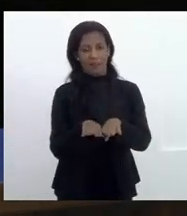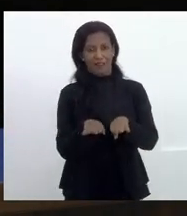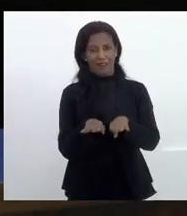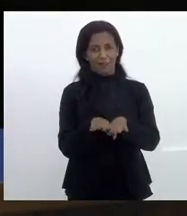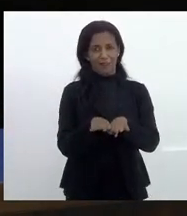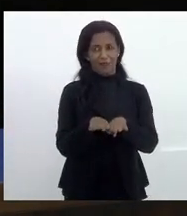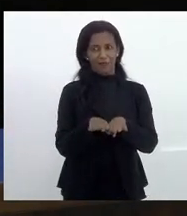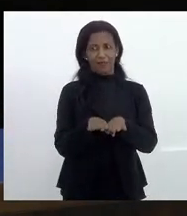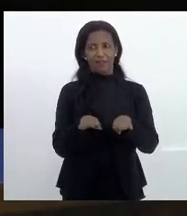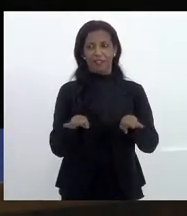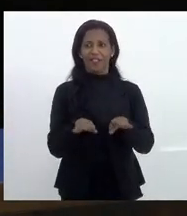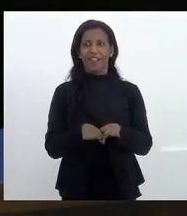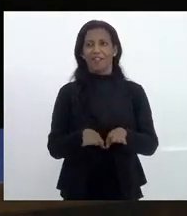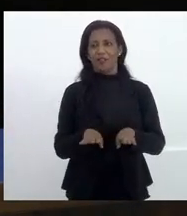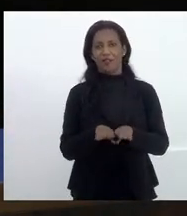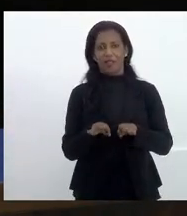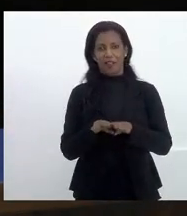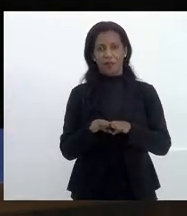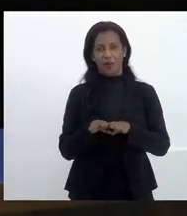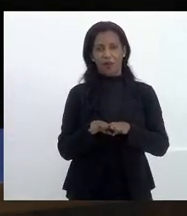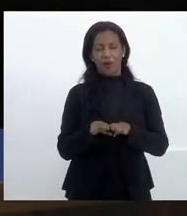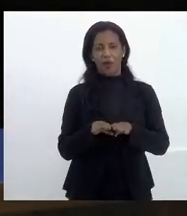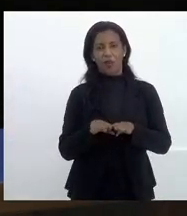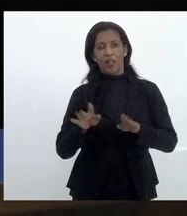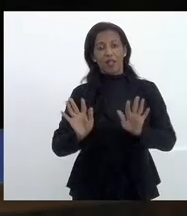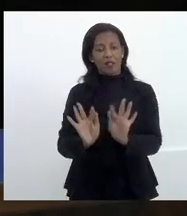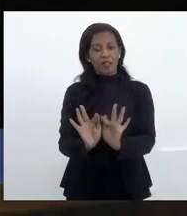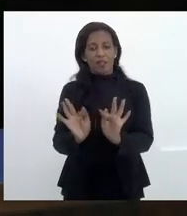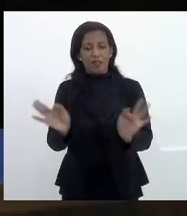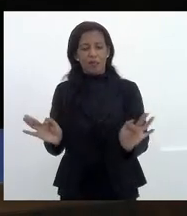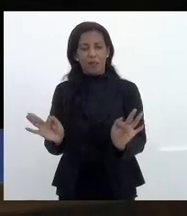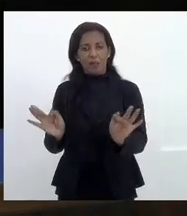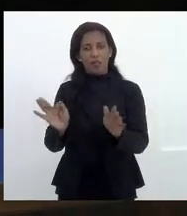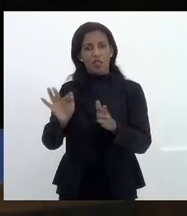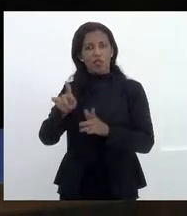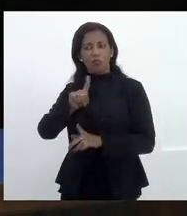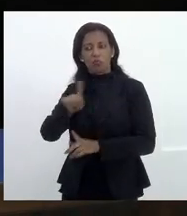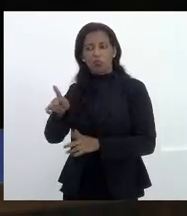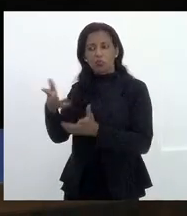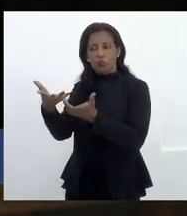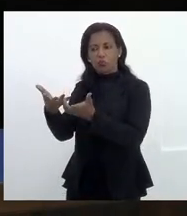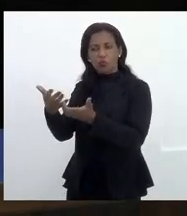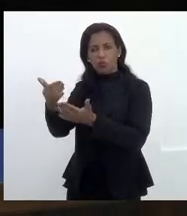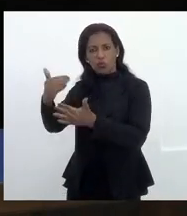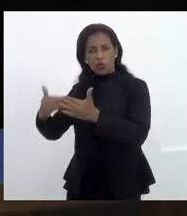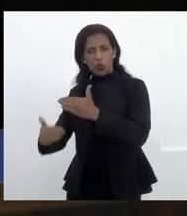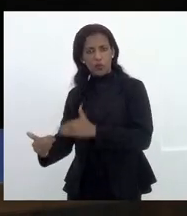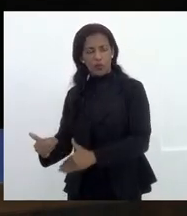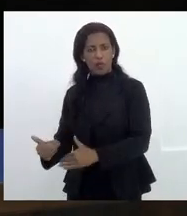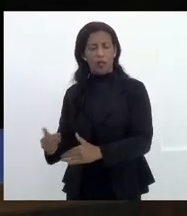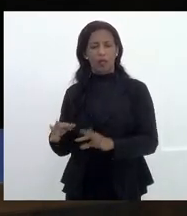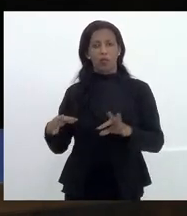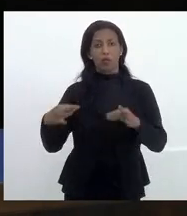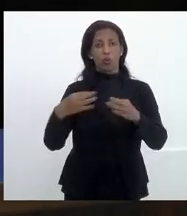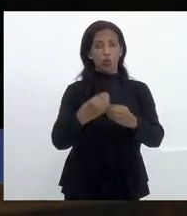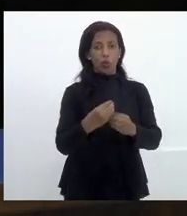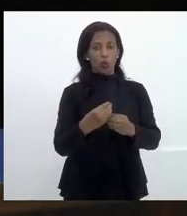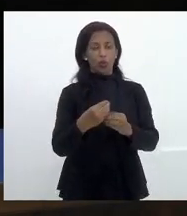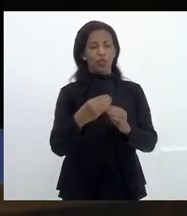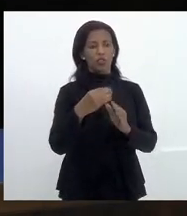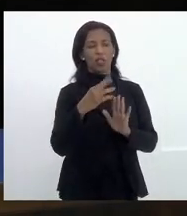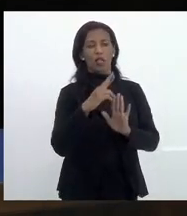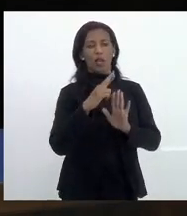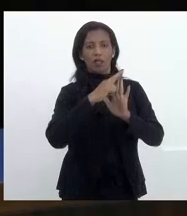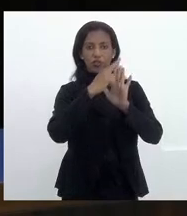está entrando agora o que entrar depois da reforma Ele simplesmente desconsidera todas as